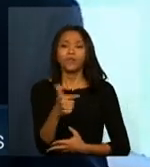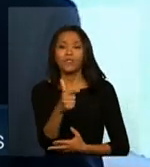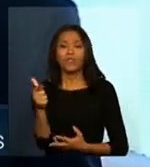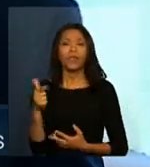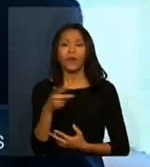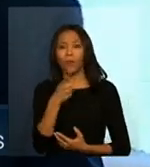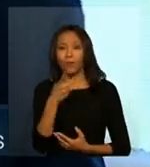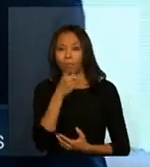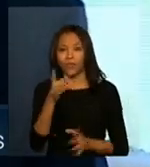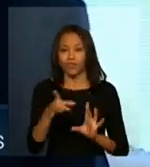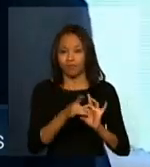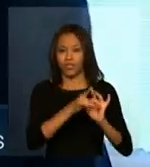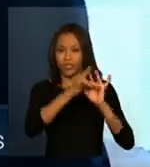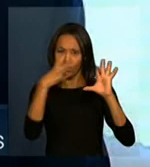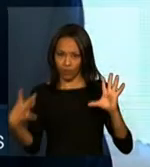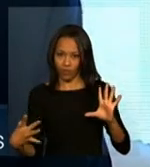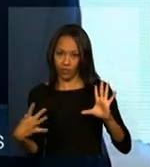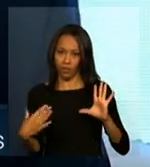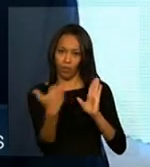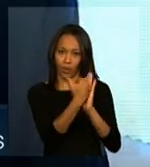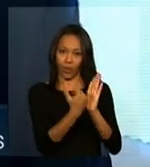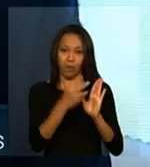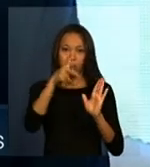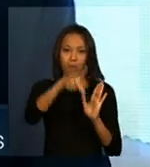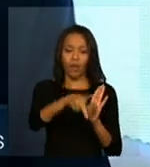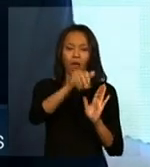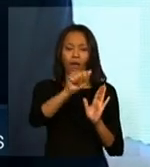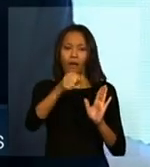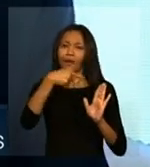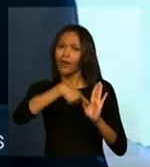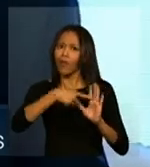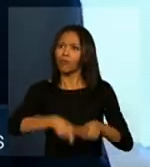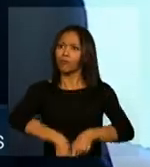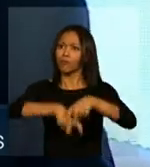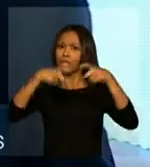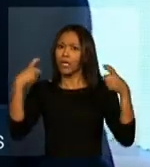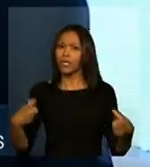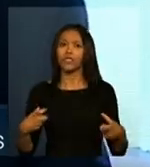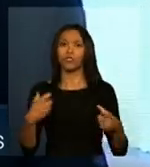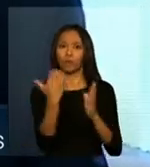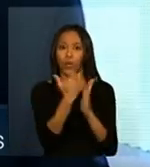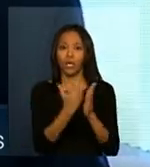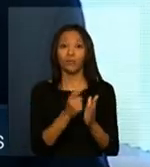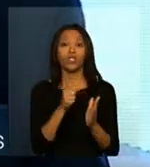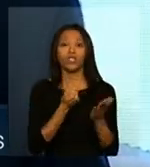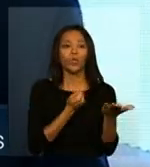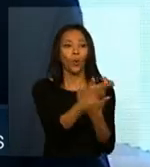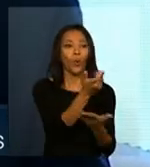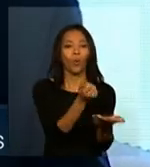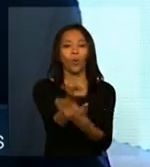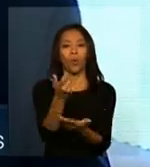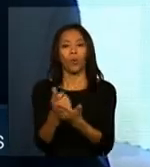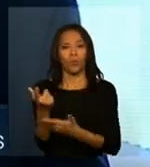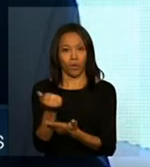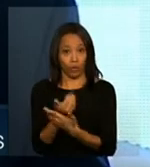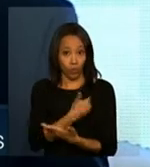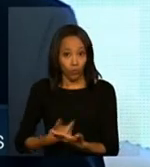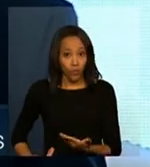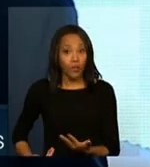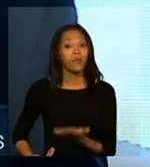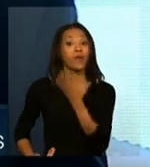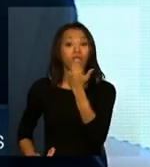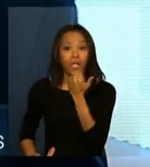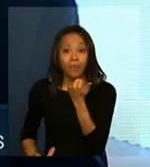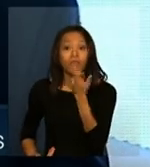gente dissociar o PAA enquanto um grande programa de compras públicas e, nesse sentido, de